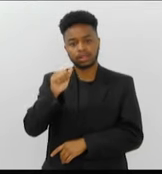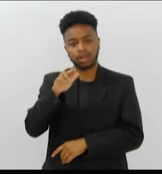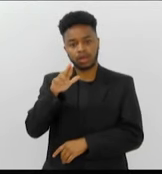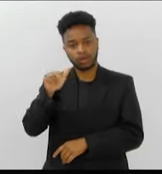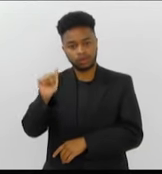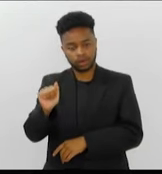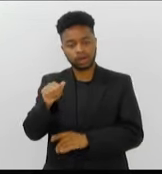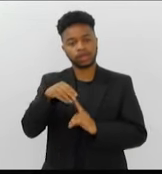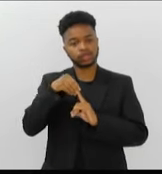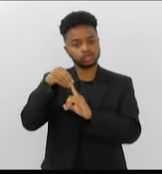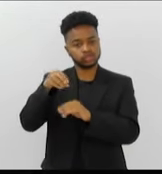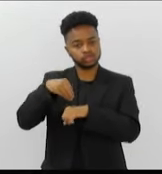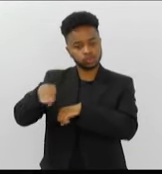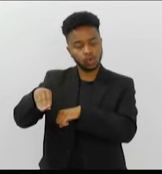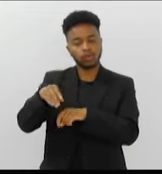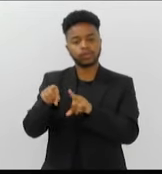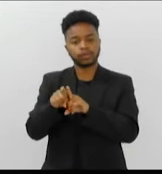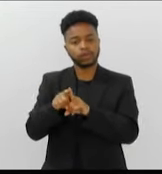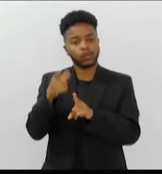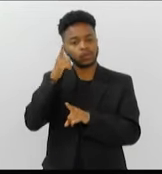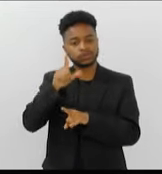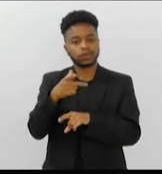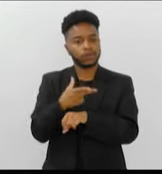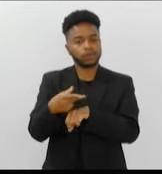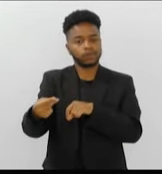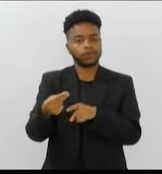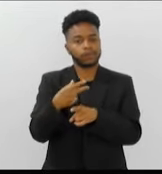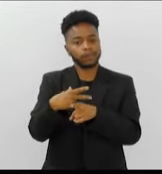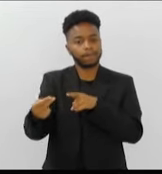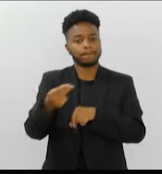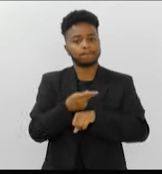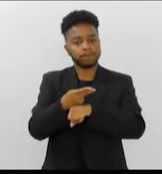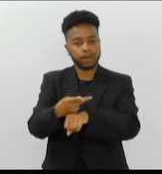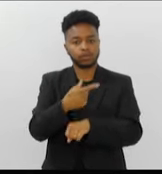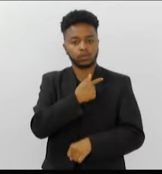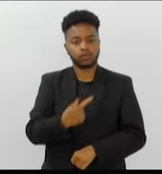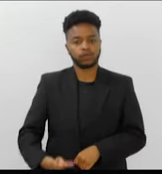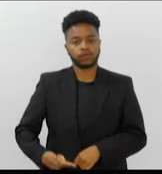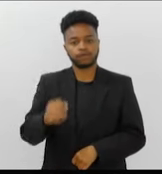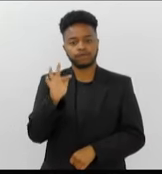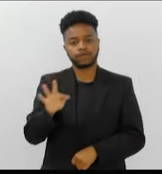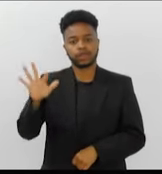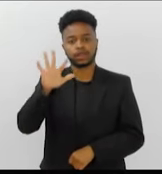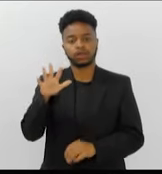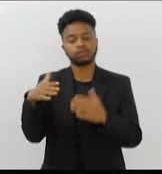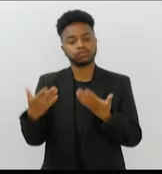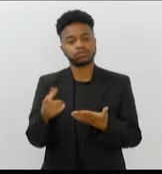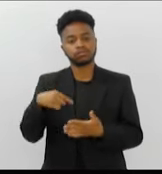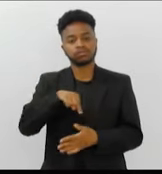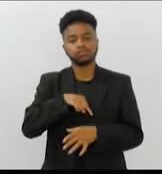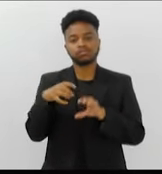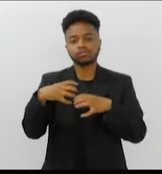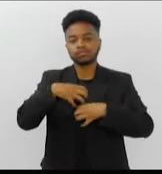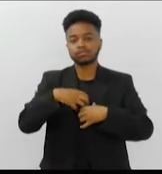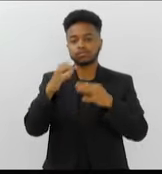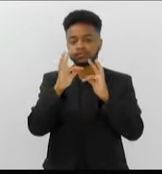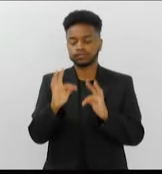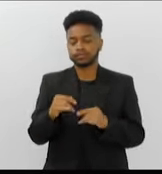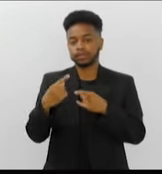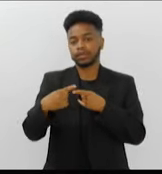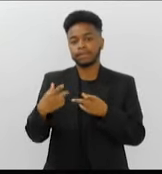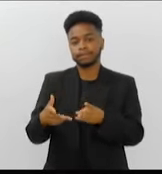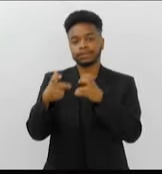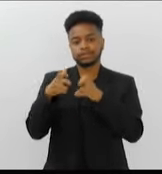ganhou um prêmio do governo federal. Então, a gente fica muito feliz de ver Volta